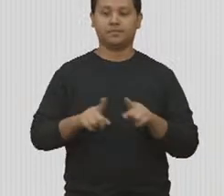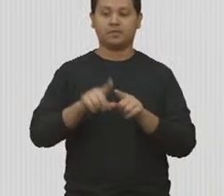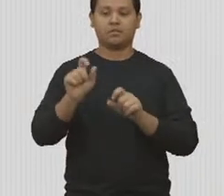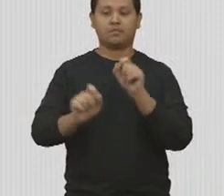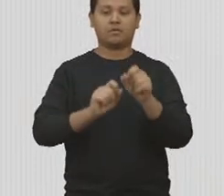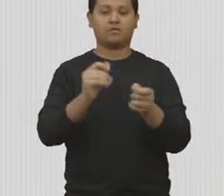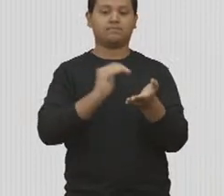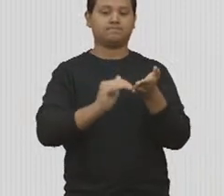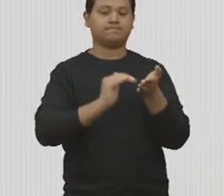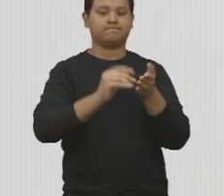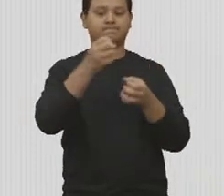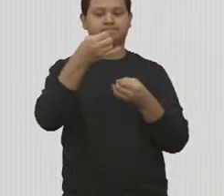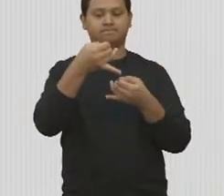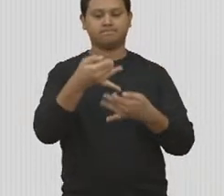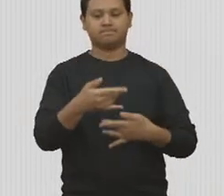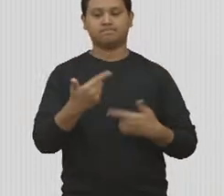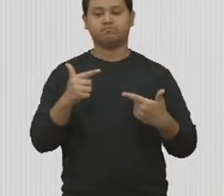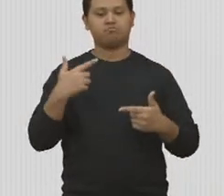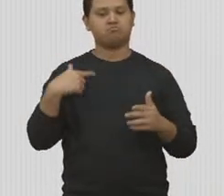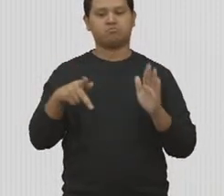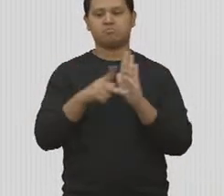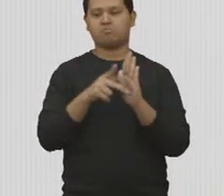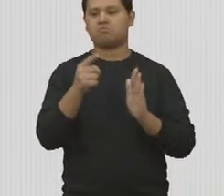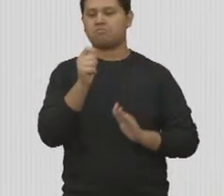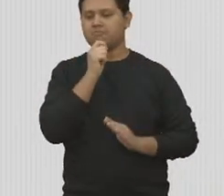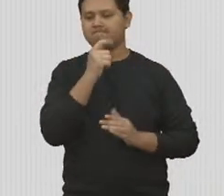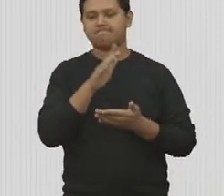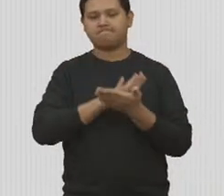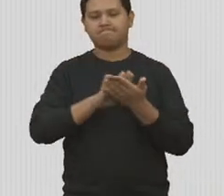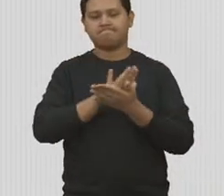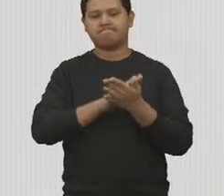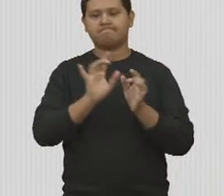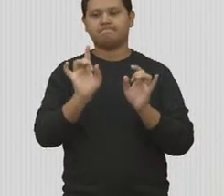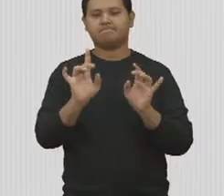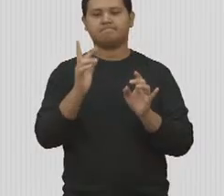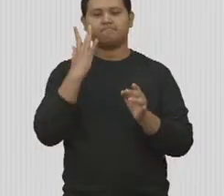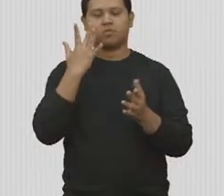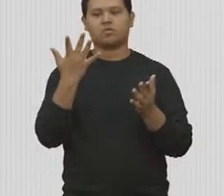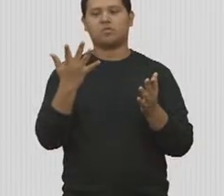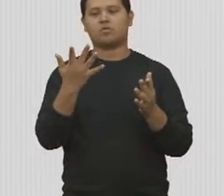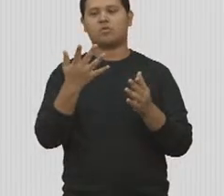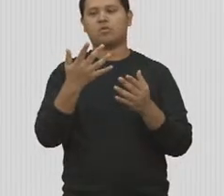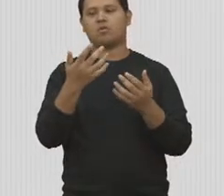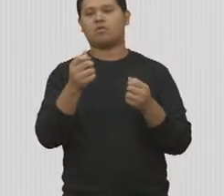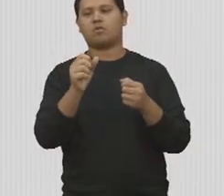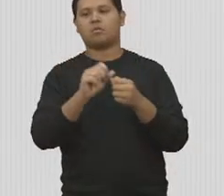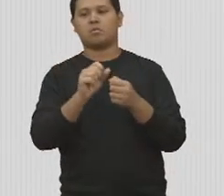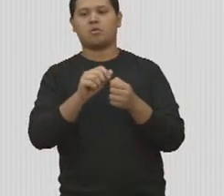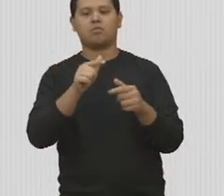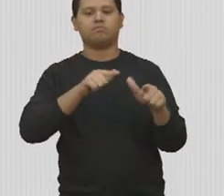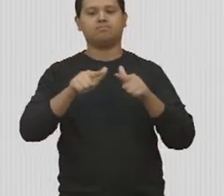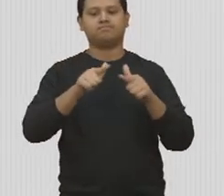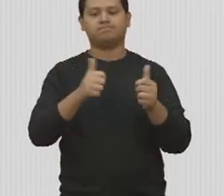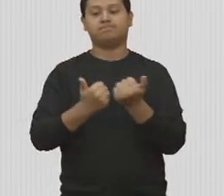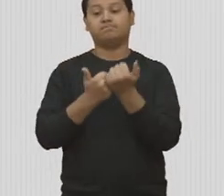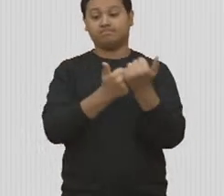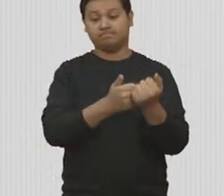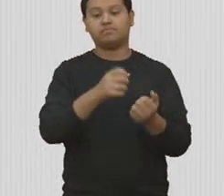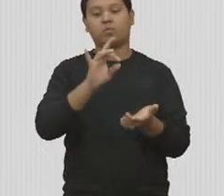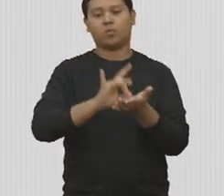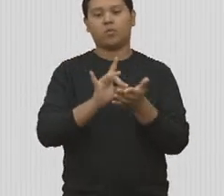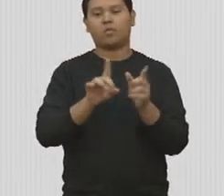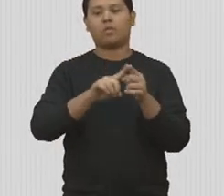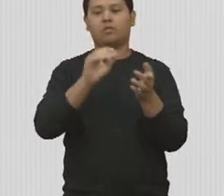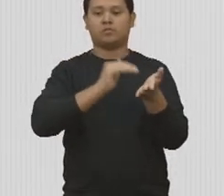as secretarias meio, que não têm projetos específicos, elas fazem a máquina funcionar. A Secretaria de